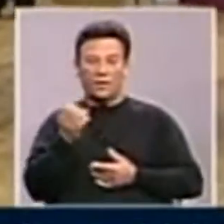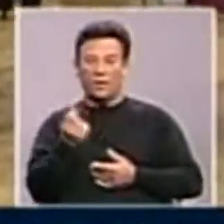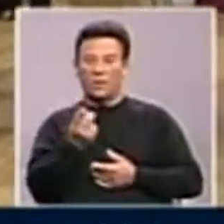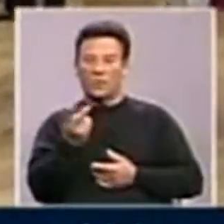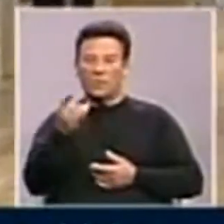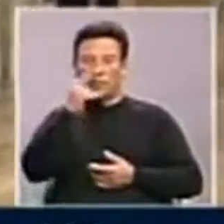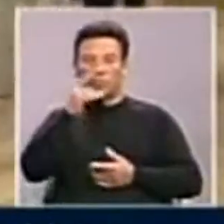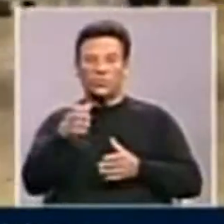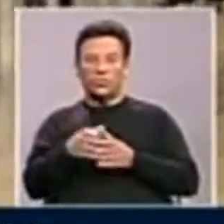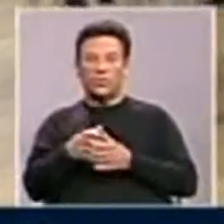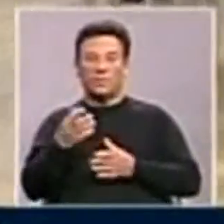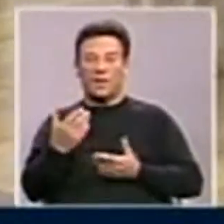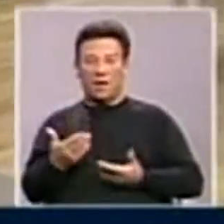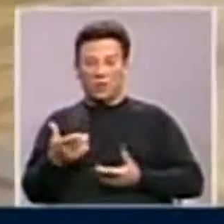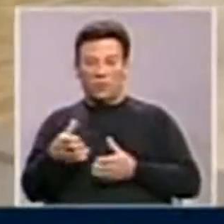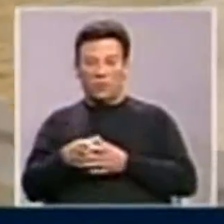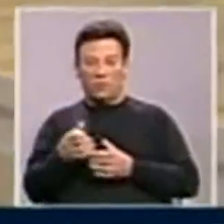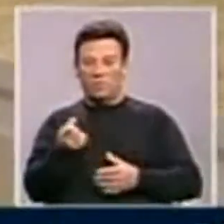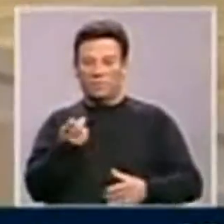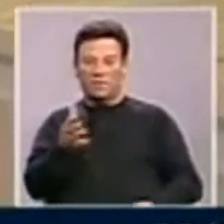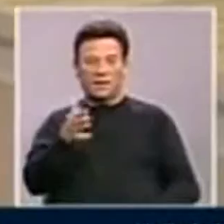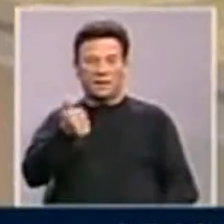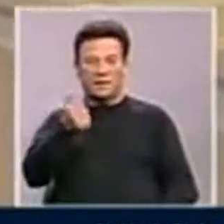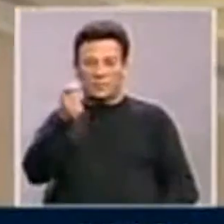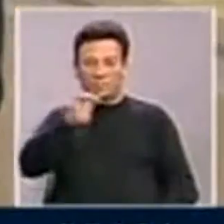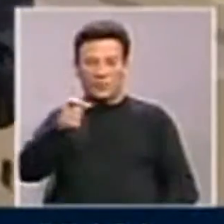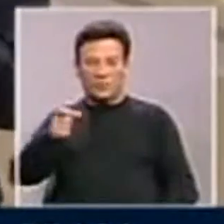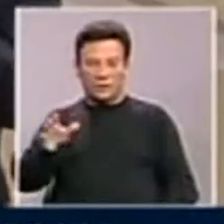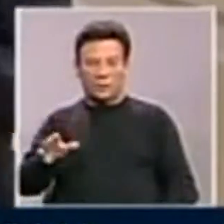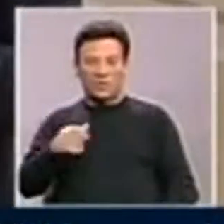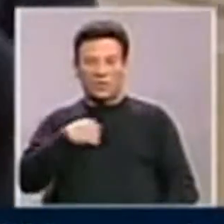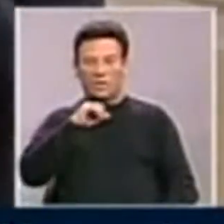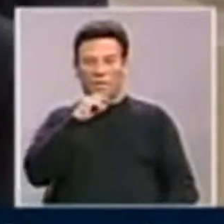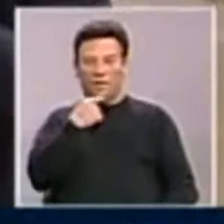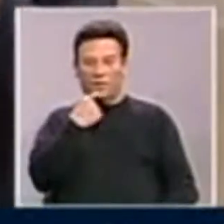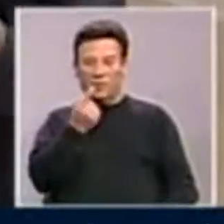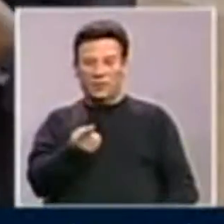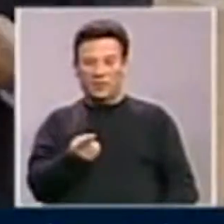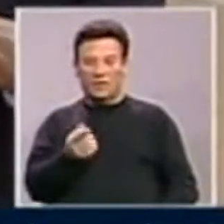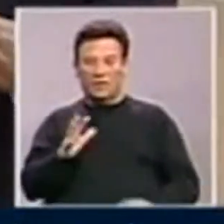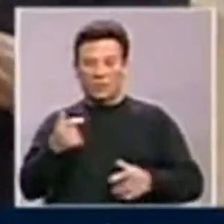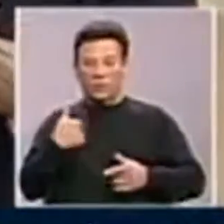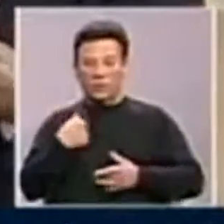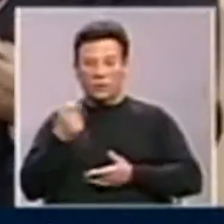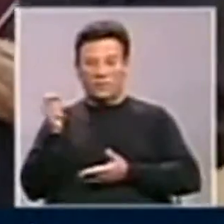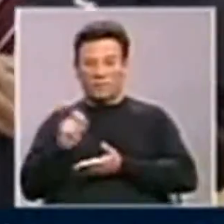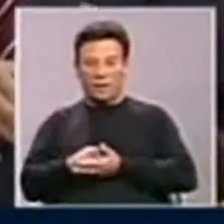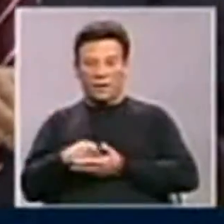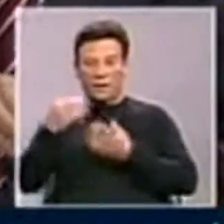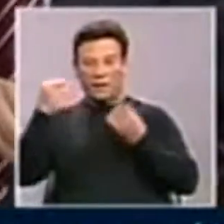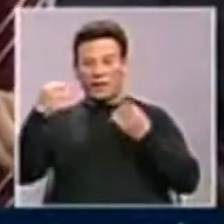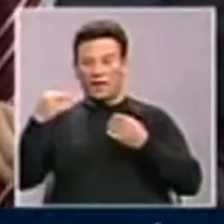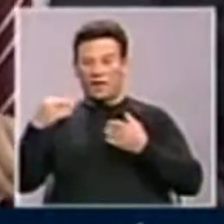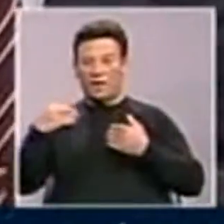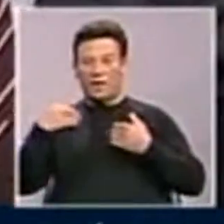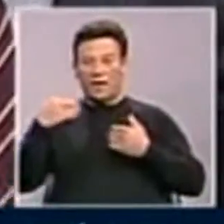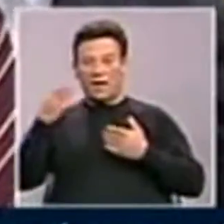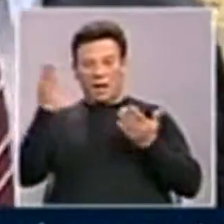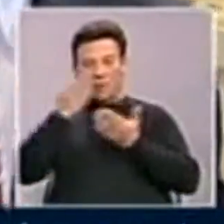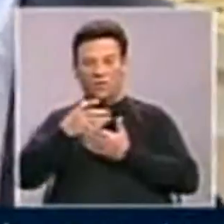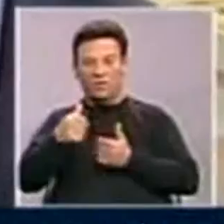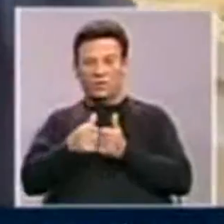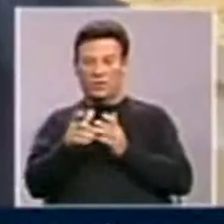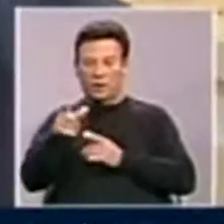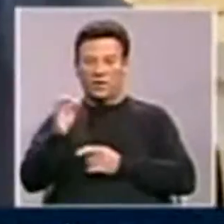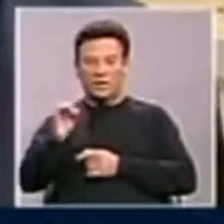neste grupo? Neste grupo, neste momento, são à volta de 15 pessoas. E posso dizer que quando nós marcamos ensaios à noite, eles